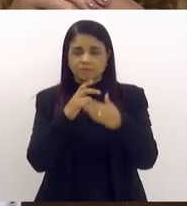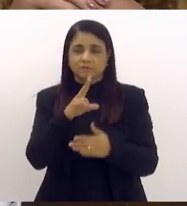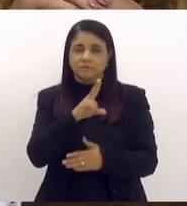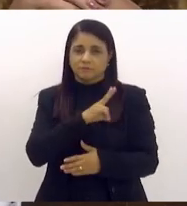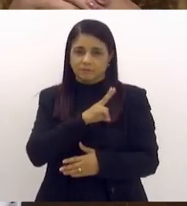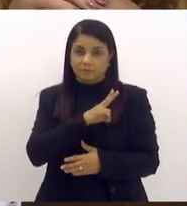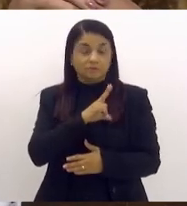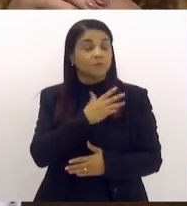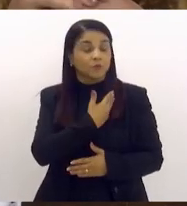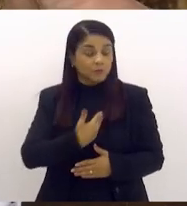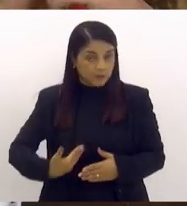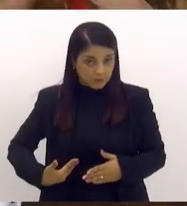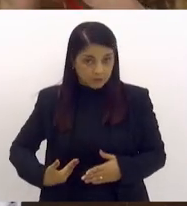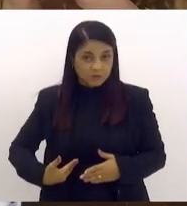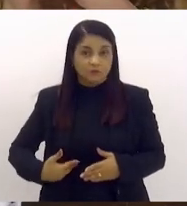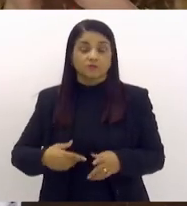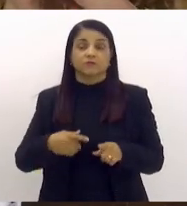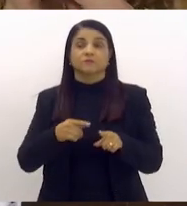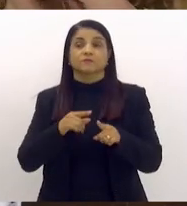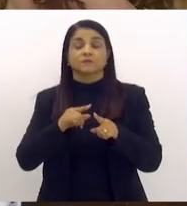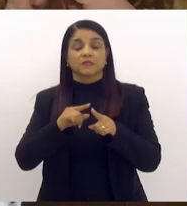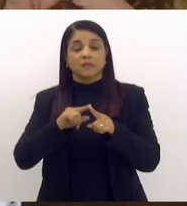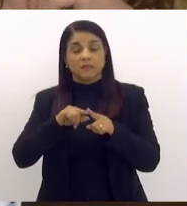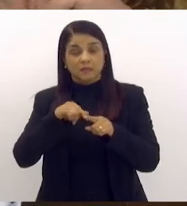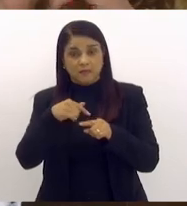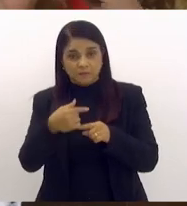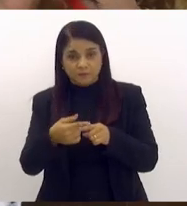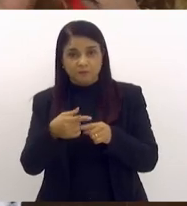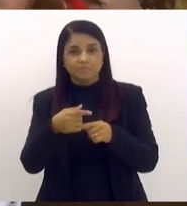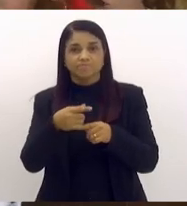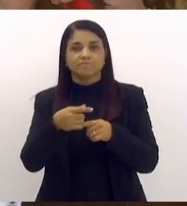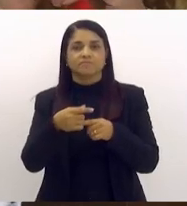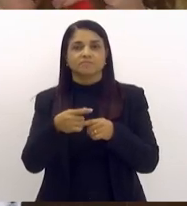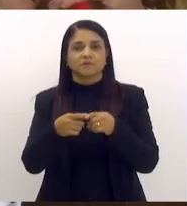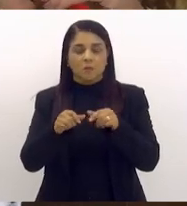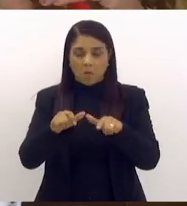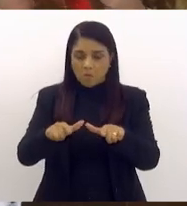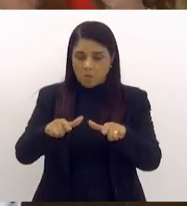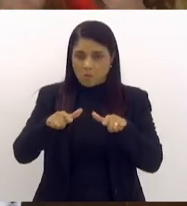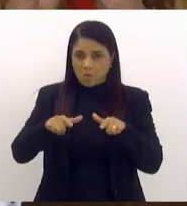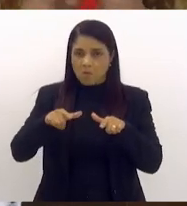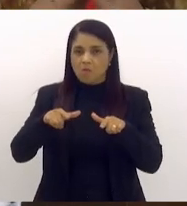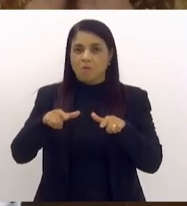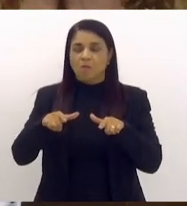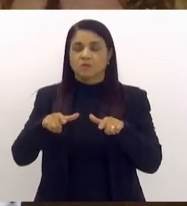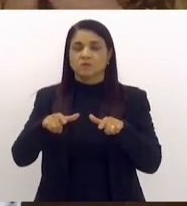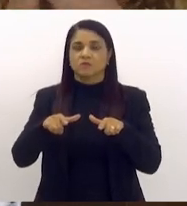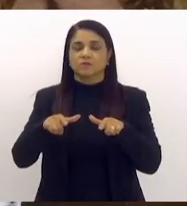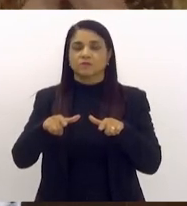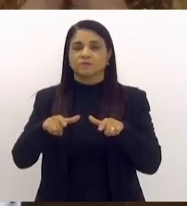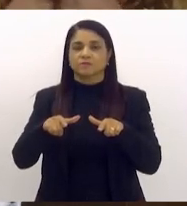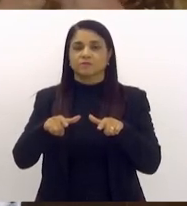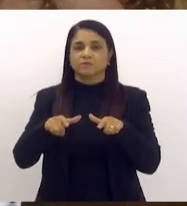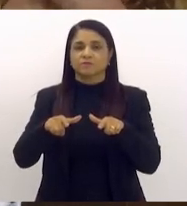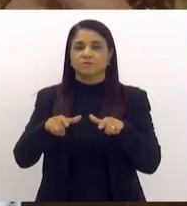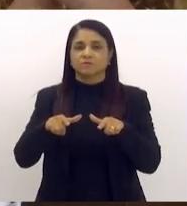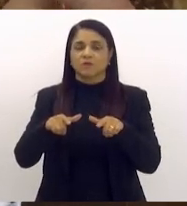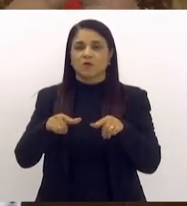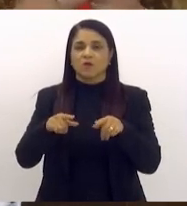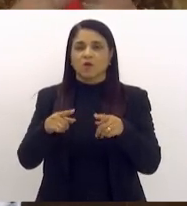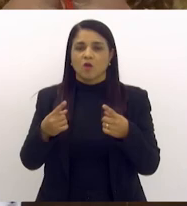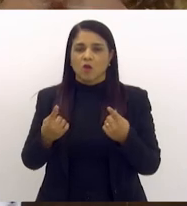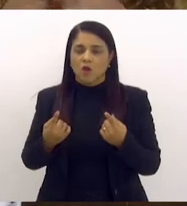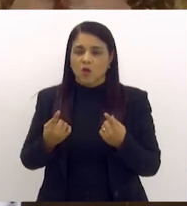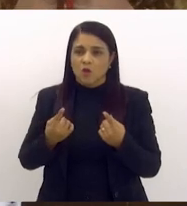eh e e a partir disso construíram uma Moção aprovada lá falando da contra a